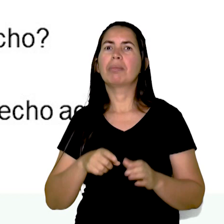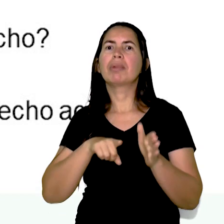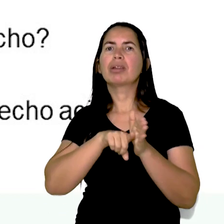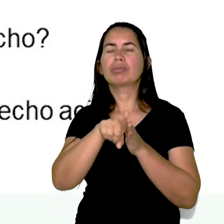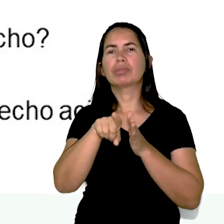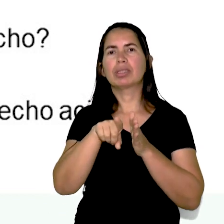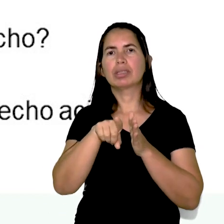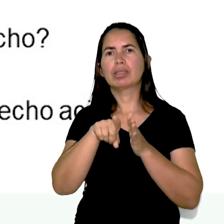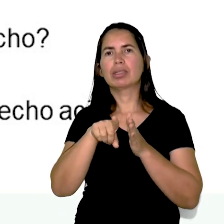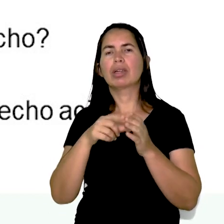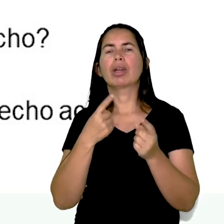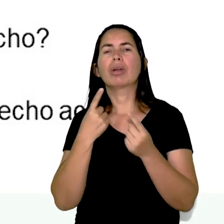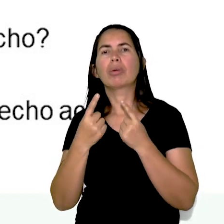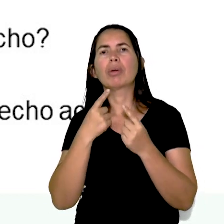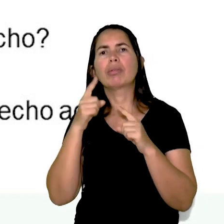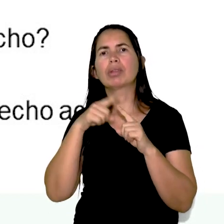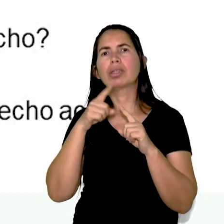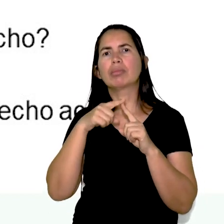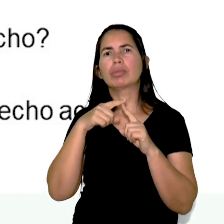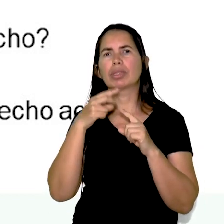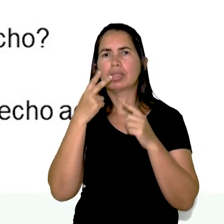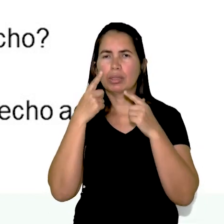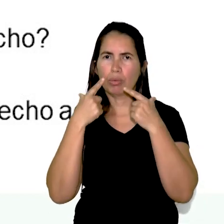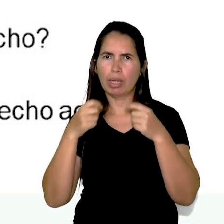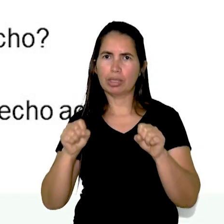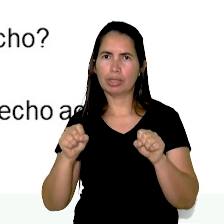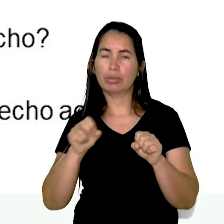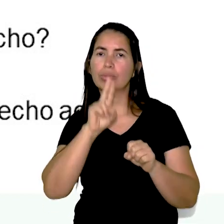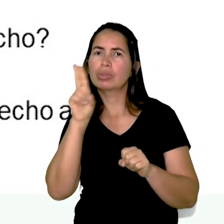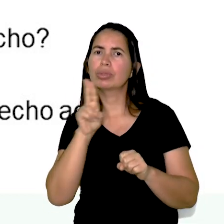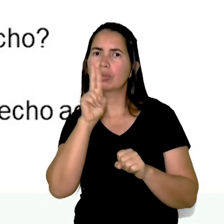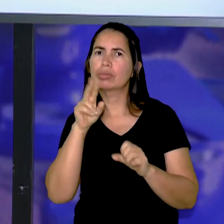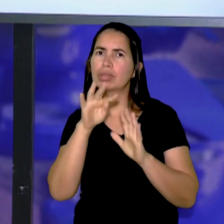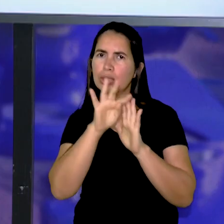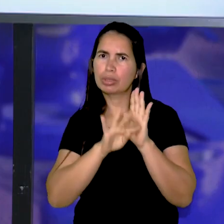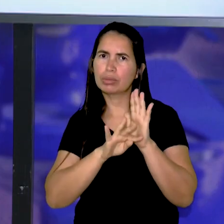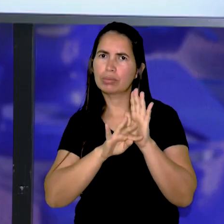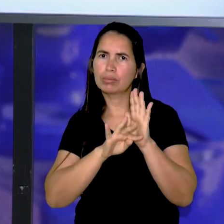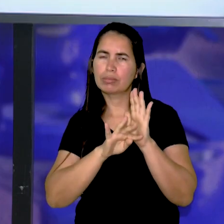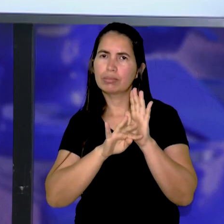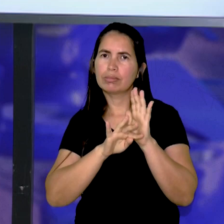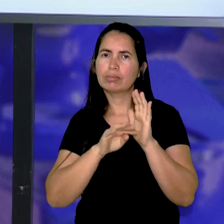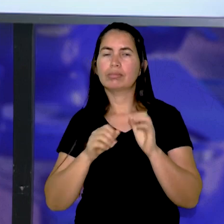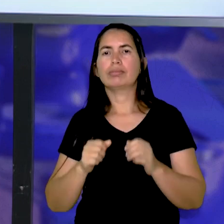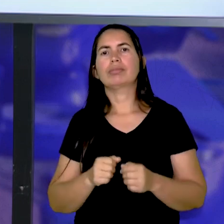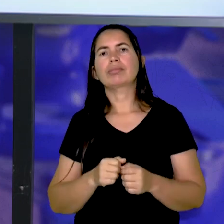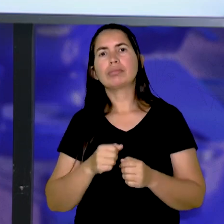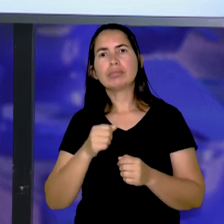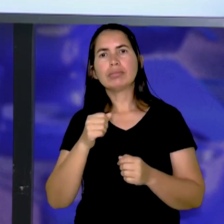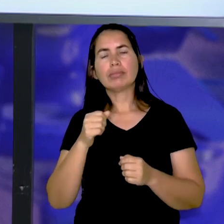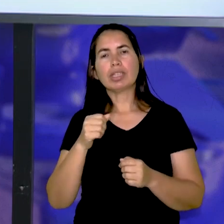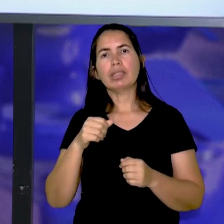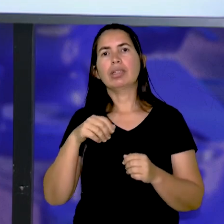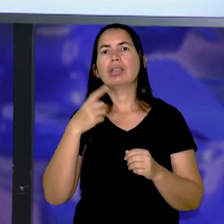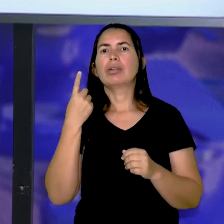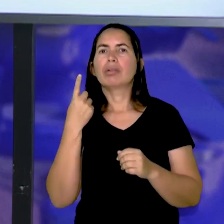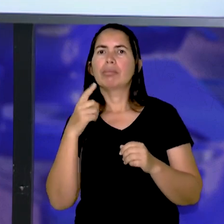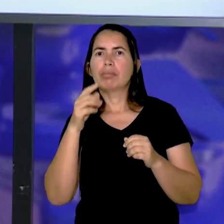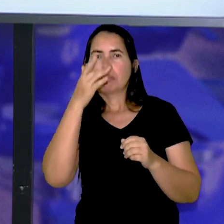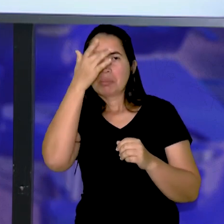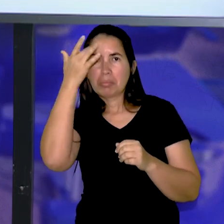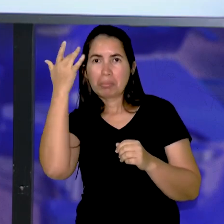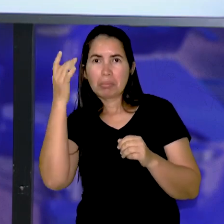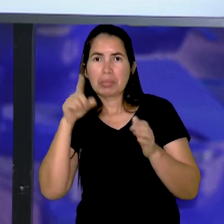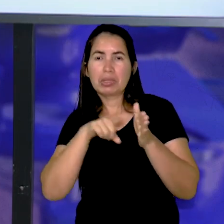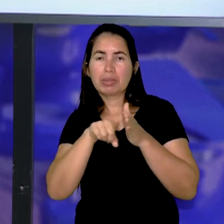é, qual tipo de linguagem utilizada nesse trecho? Aí tem um diálogo bem pessoal, né? A conversa